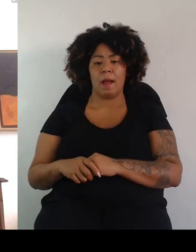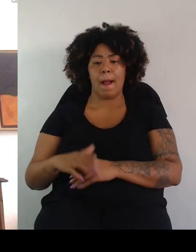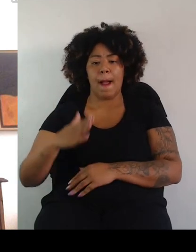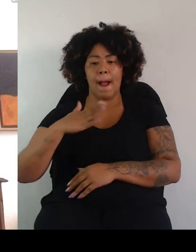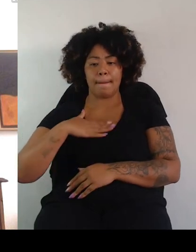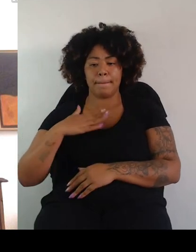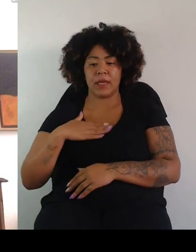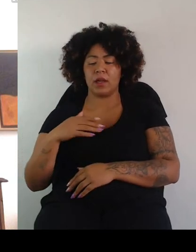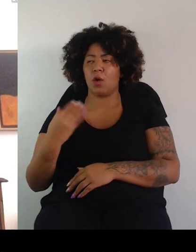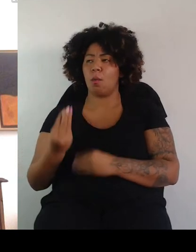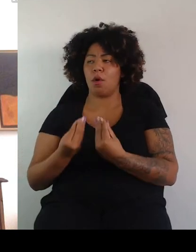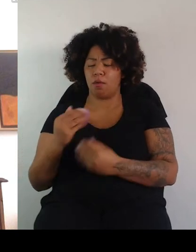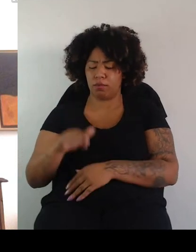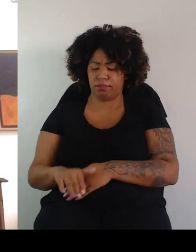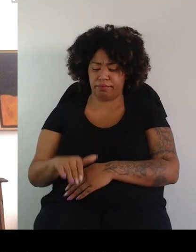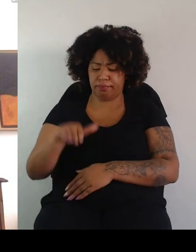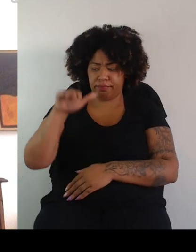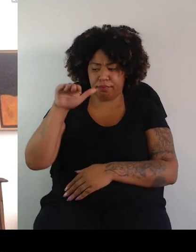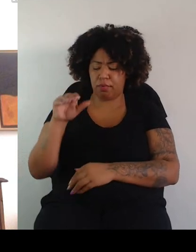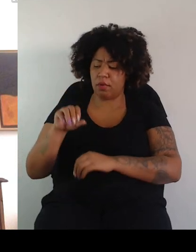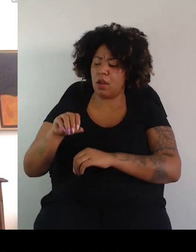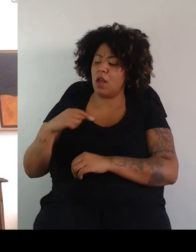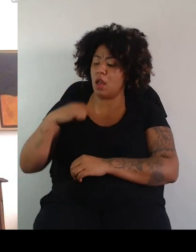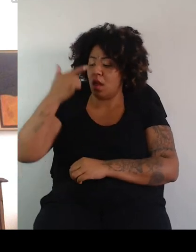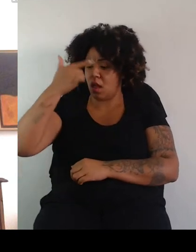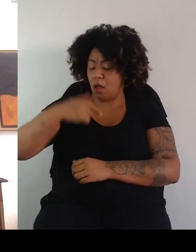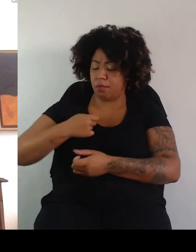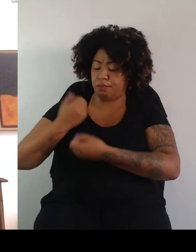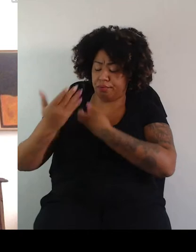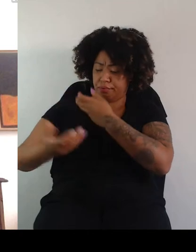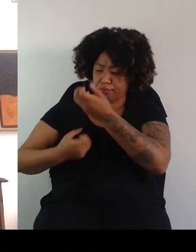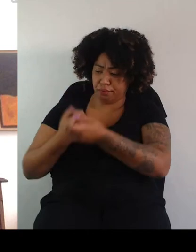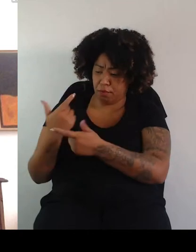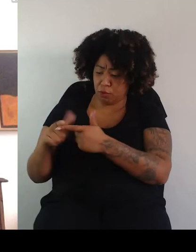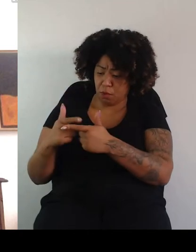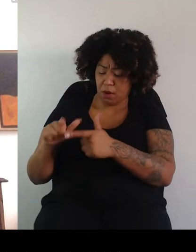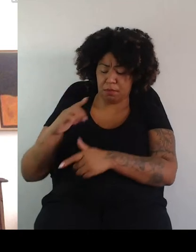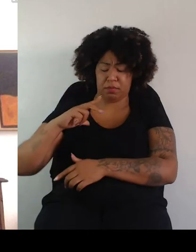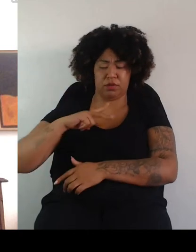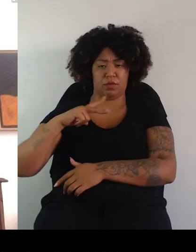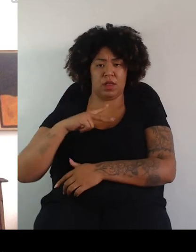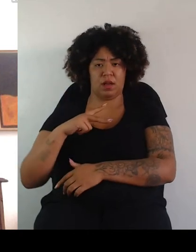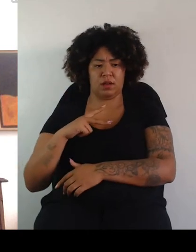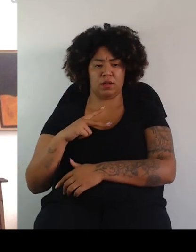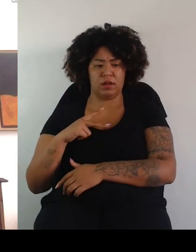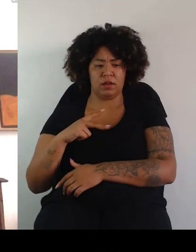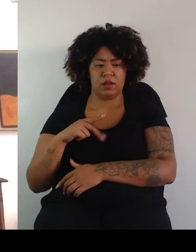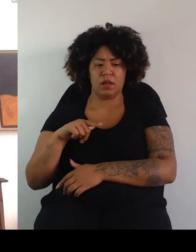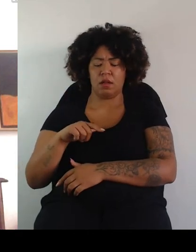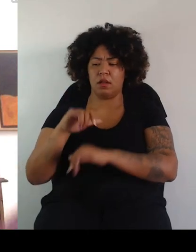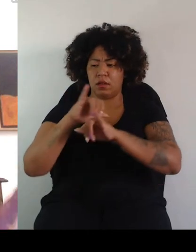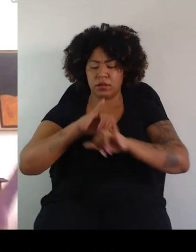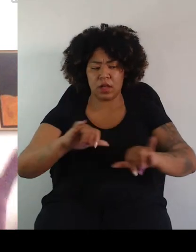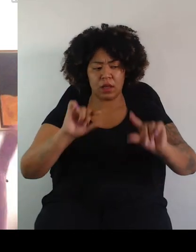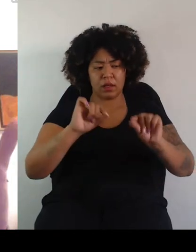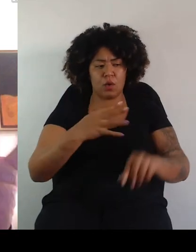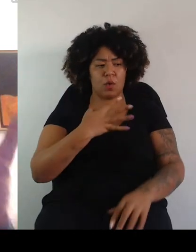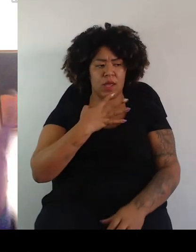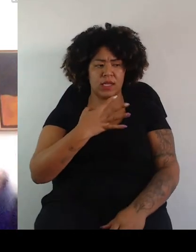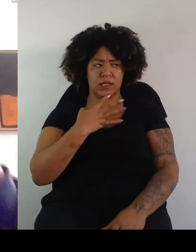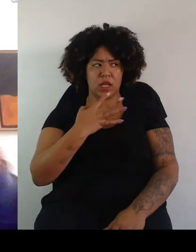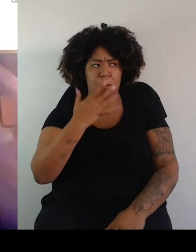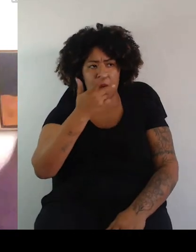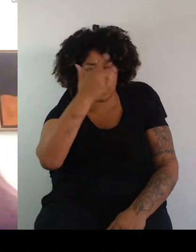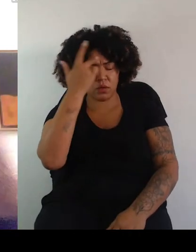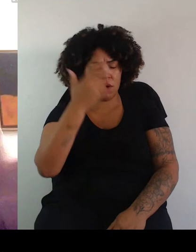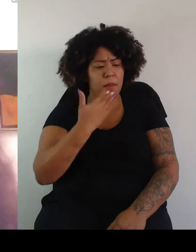a forma como eu cresci conversei com ele sobre os meus problemas pessoais e preciso lhe contar que nunca conhece nenhuma pessoa melhor para conversar